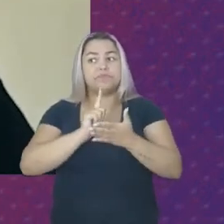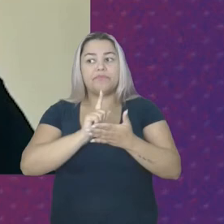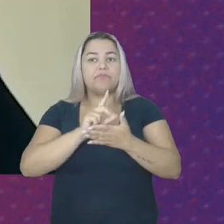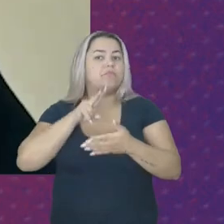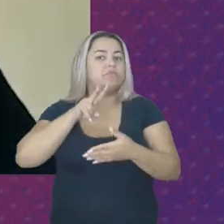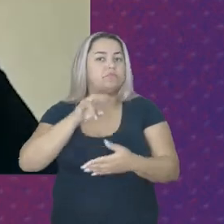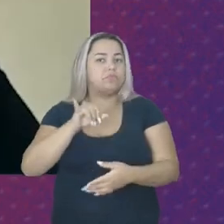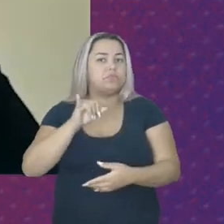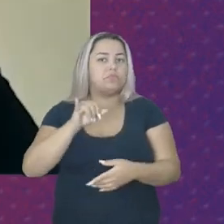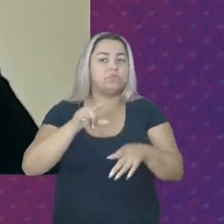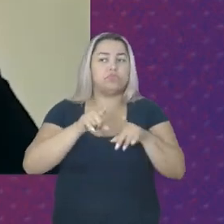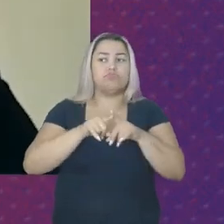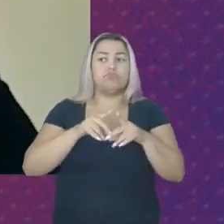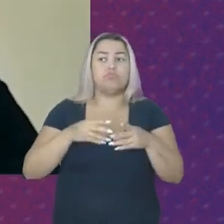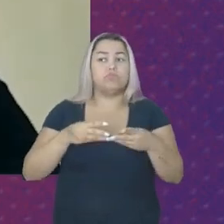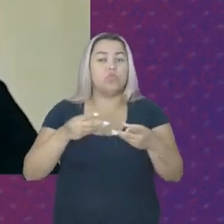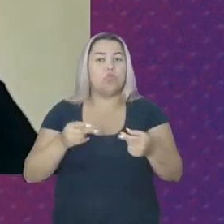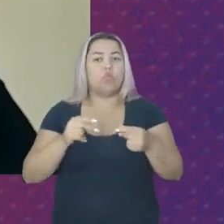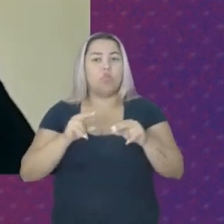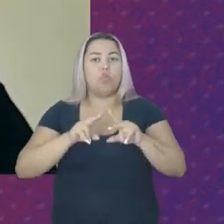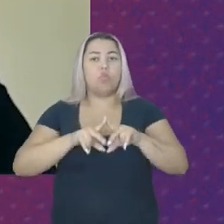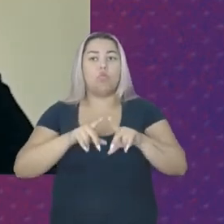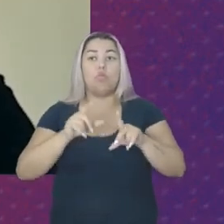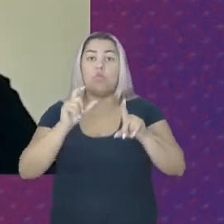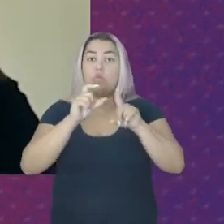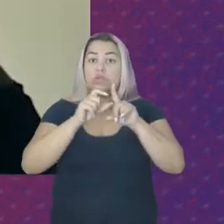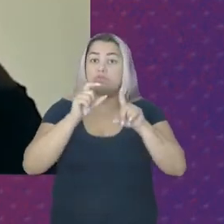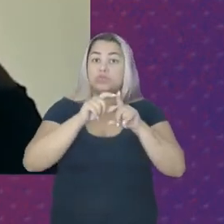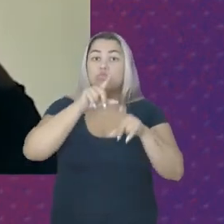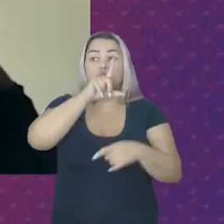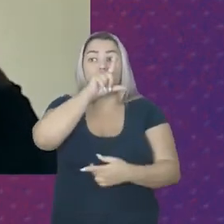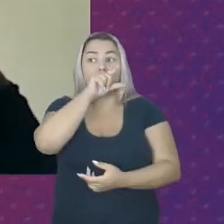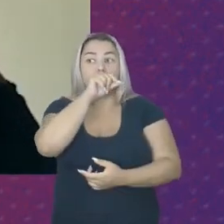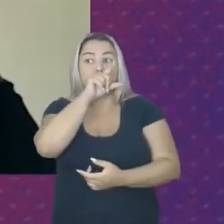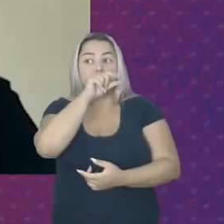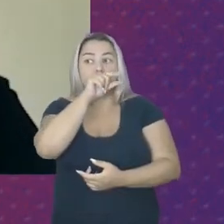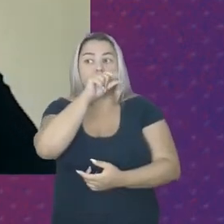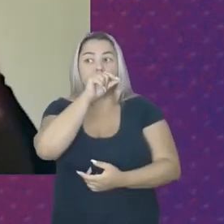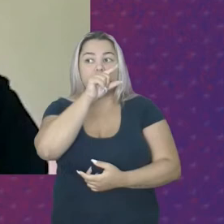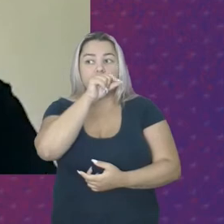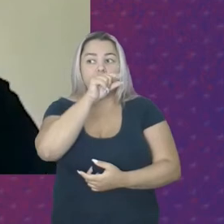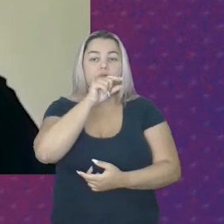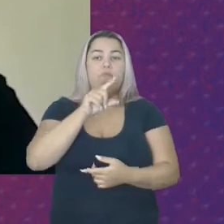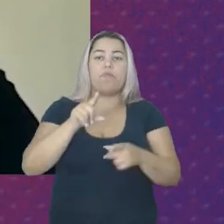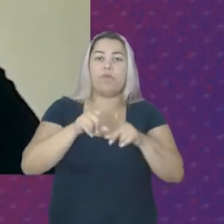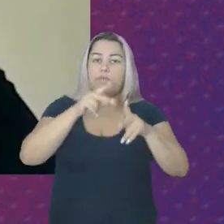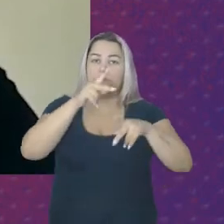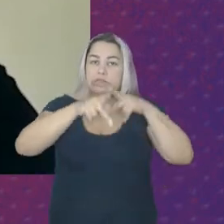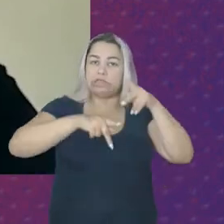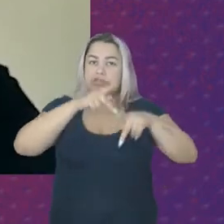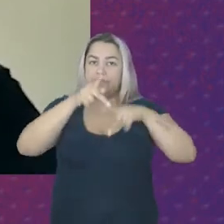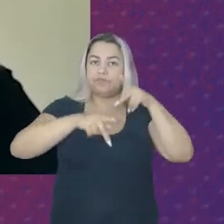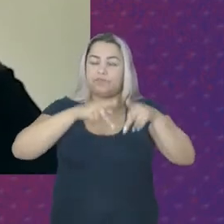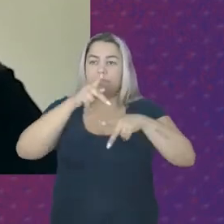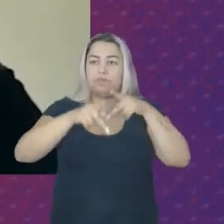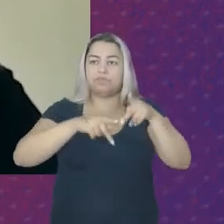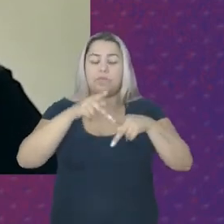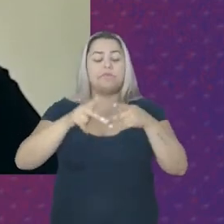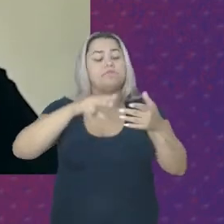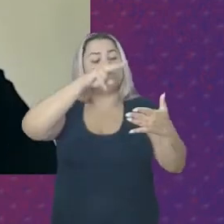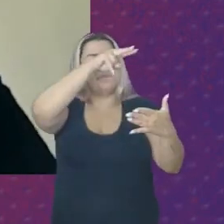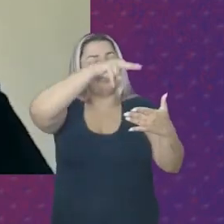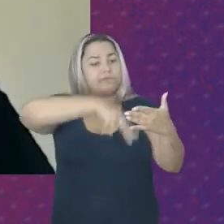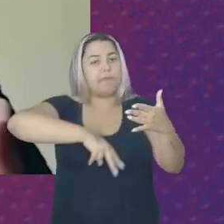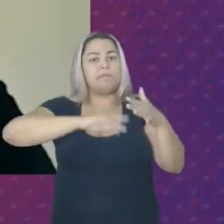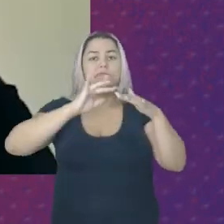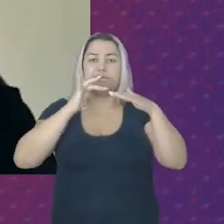fala também de quantos caracteres a gente tiver no Twitter, ou quanto essas pessoas hoje, a população, se dedica a ler um texto nas